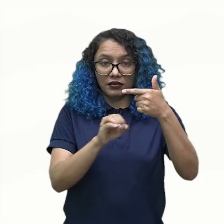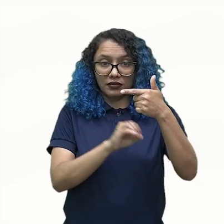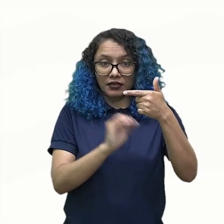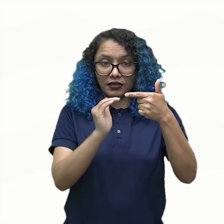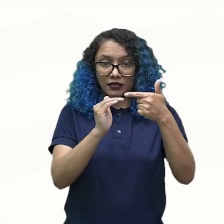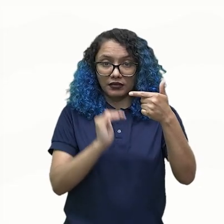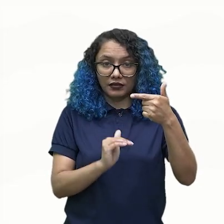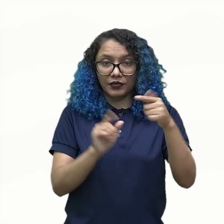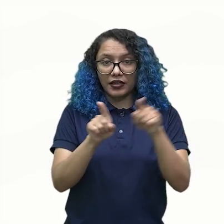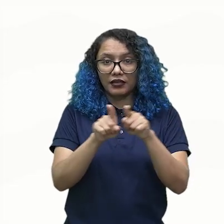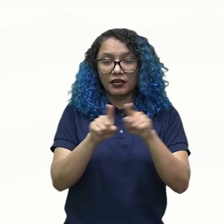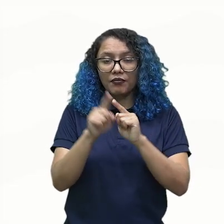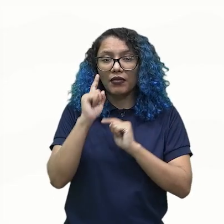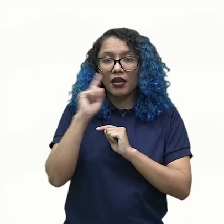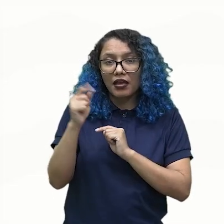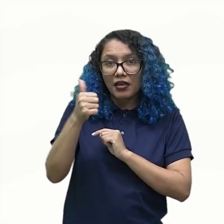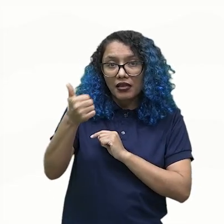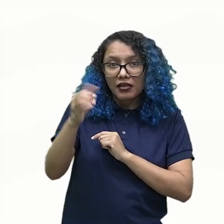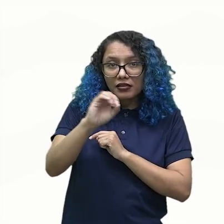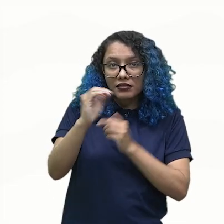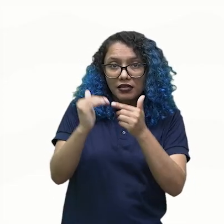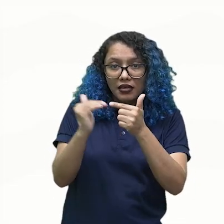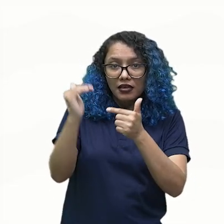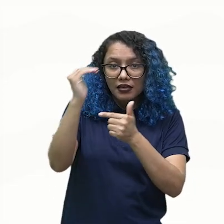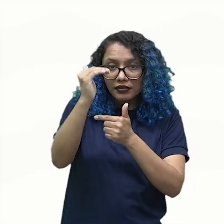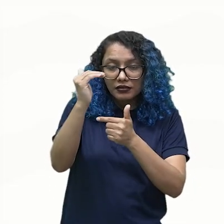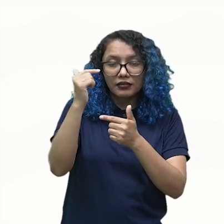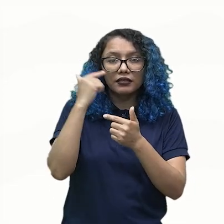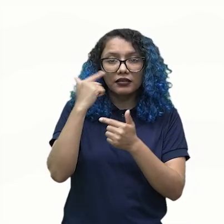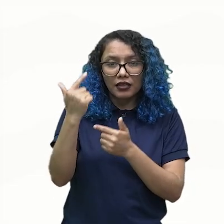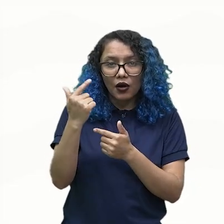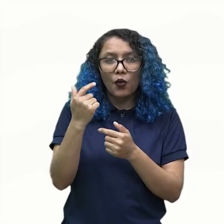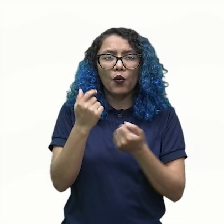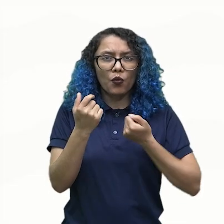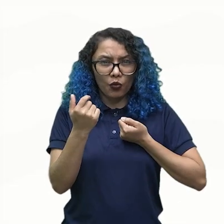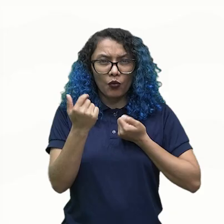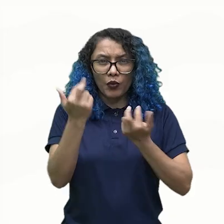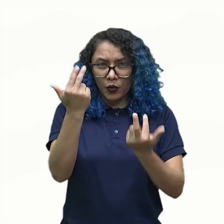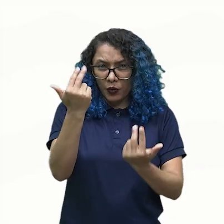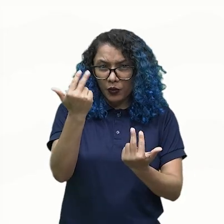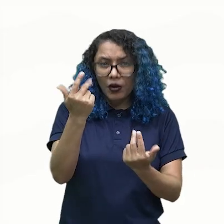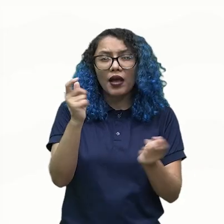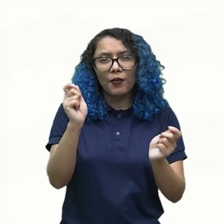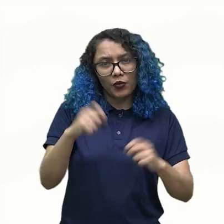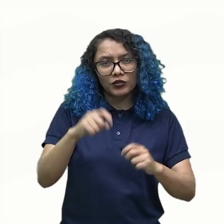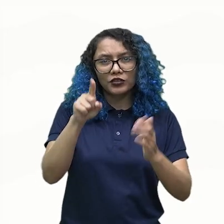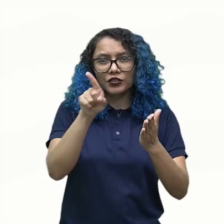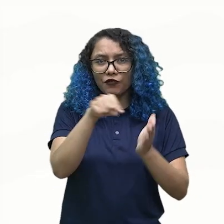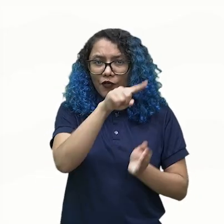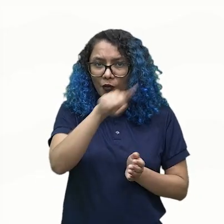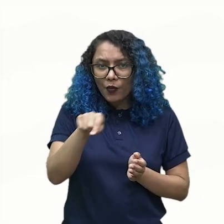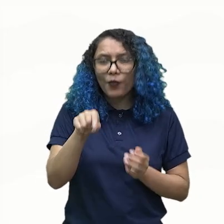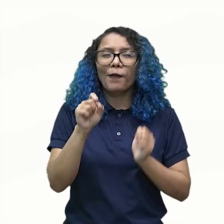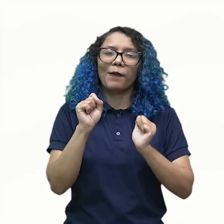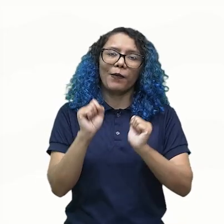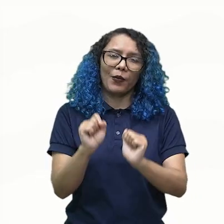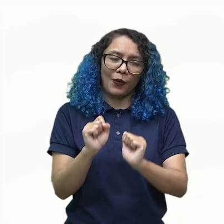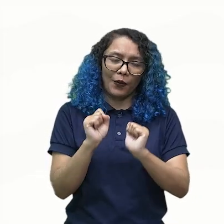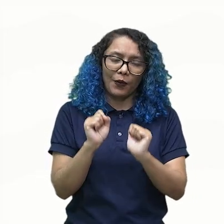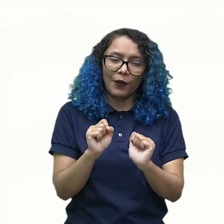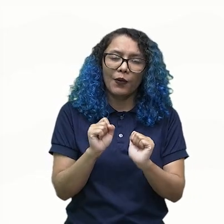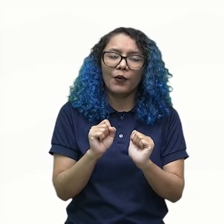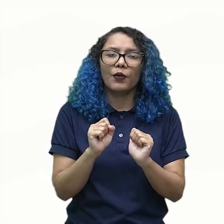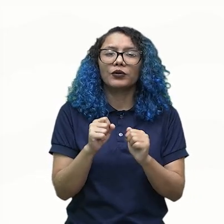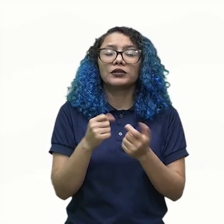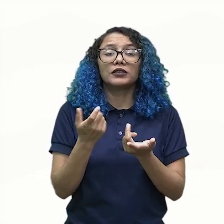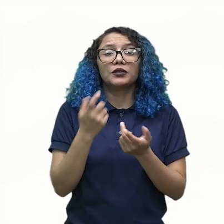aqui em cima. Como são dois valores iguais, a gente pode eliminá-los, já que a